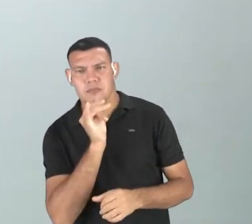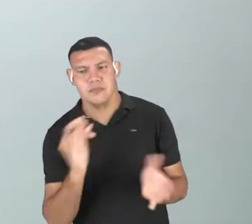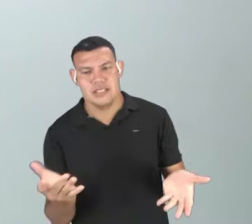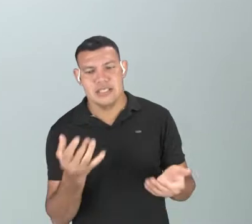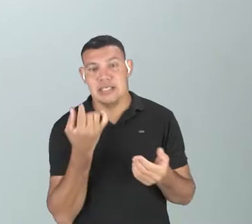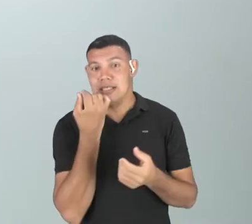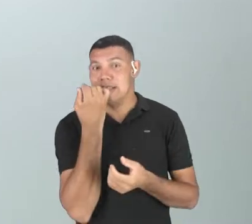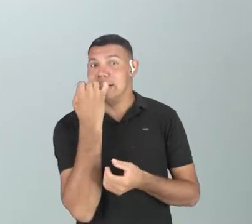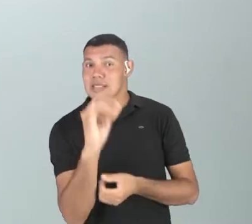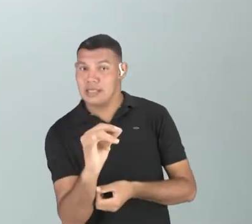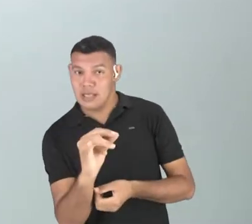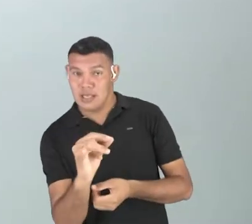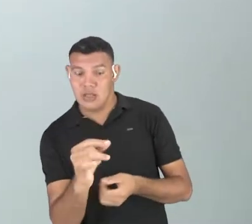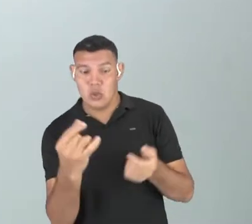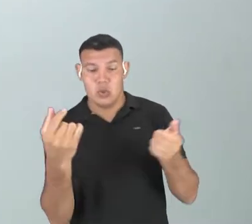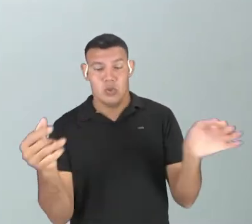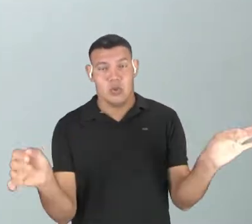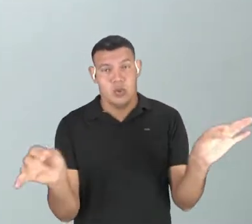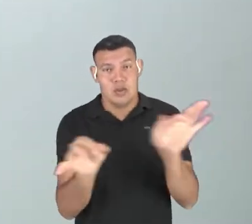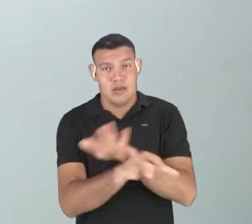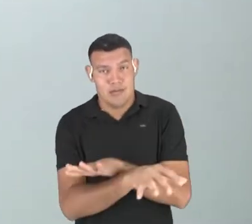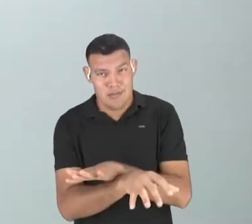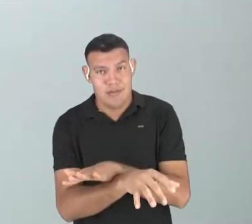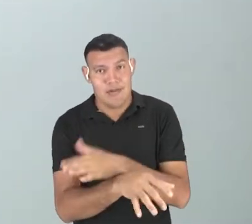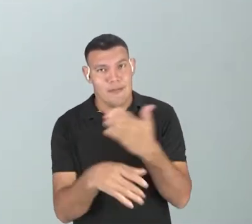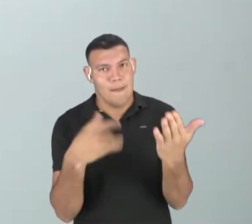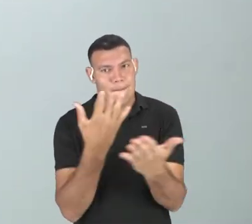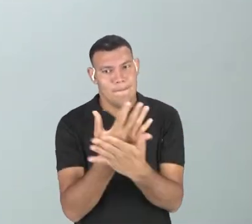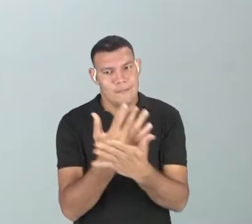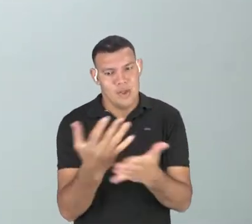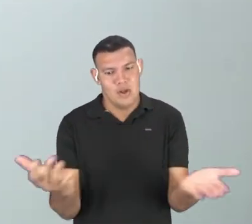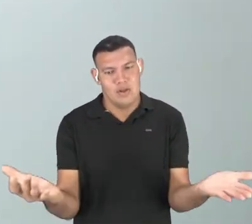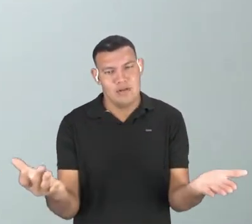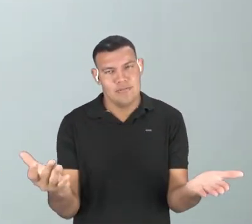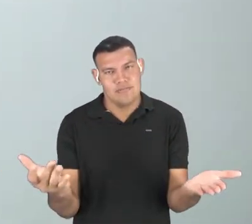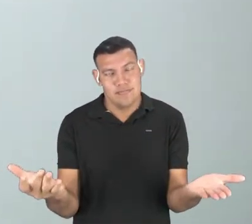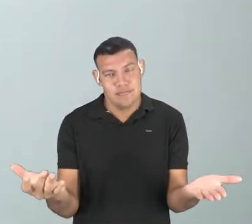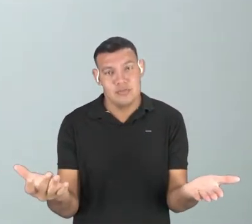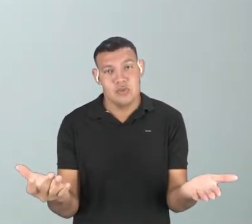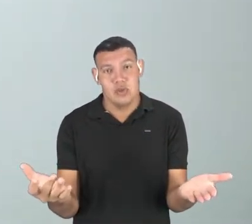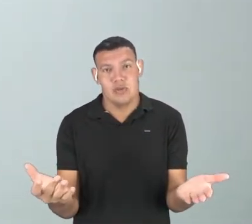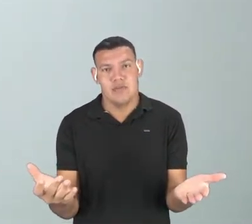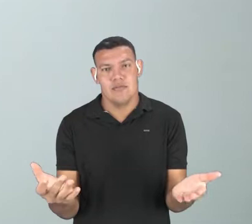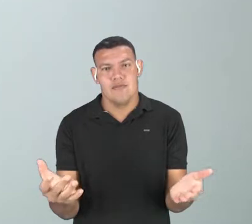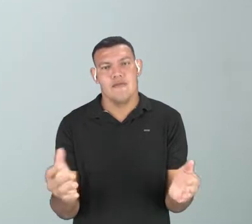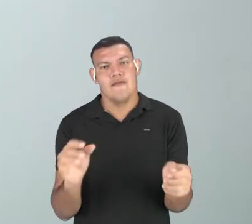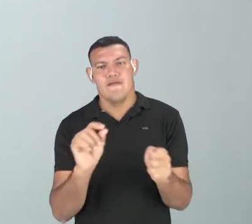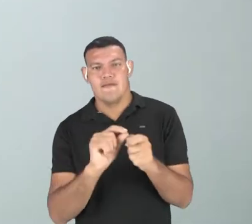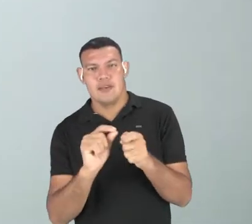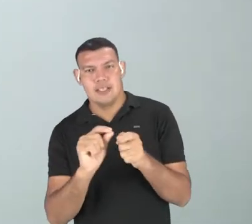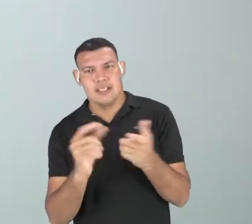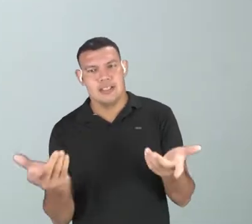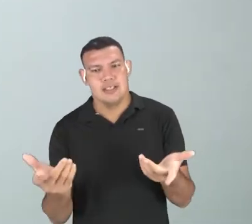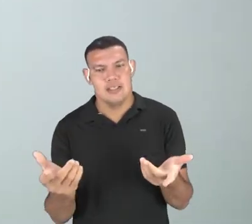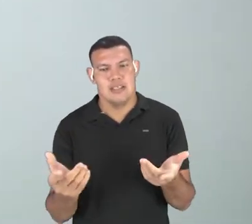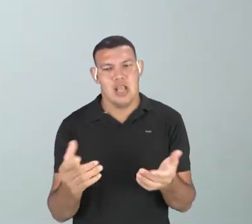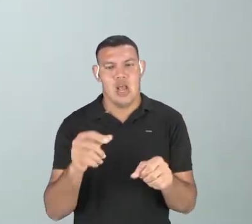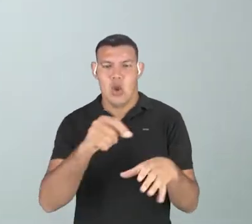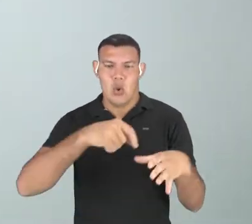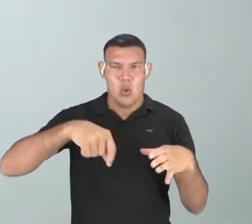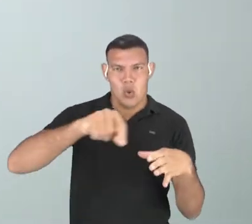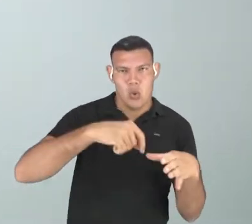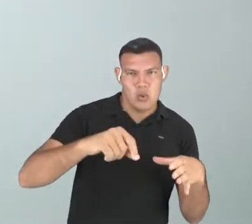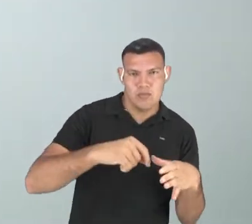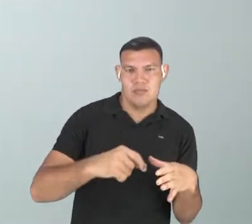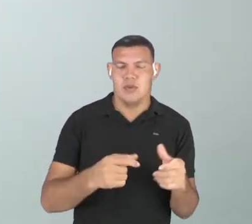videogame. É uma condição que se coloca para que algo se realize, certo? E em língua espanhola, nós